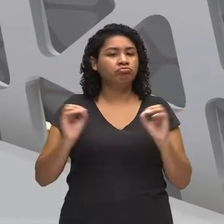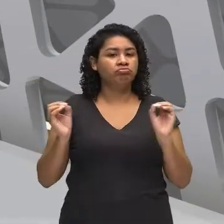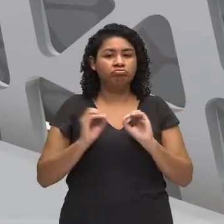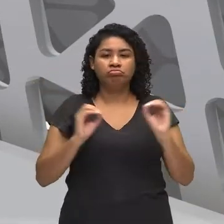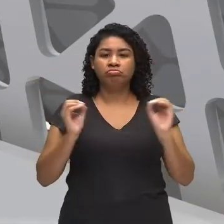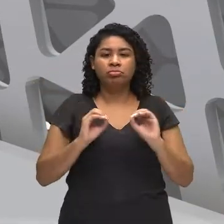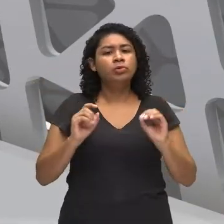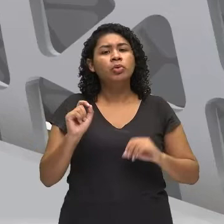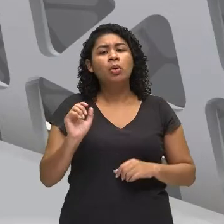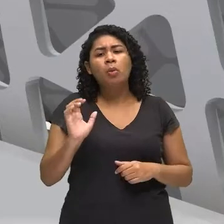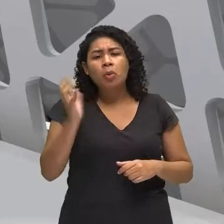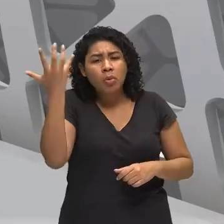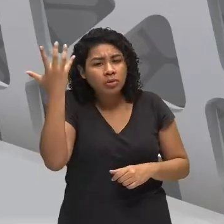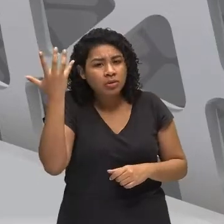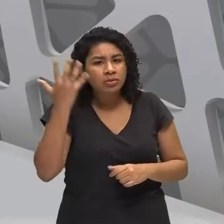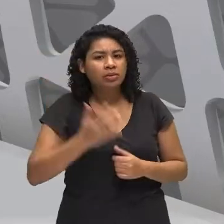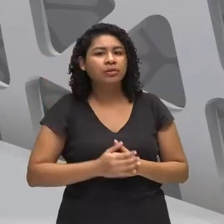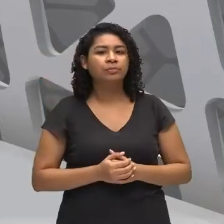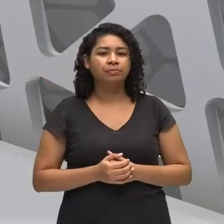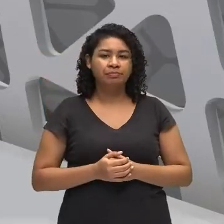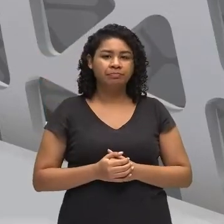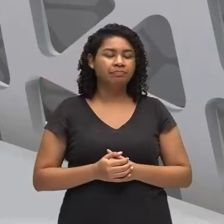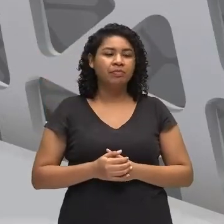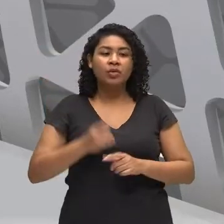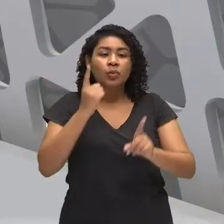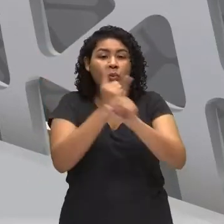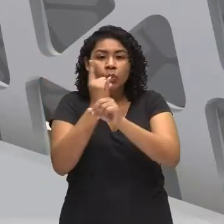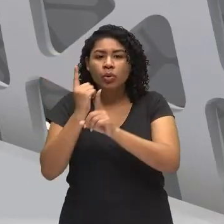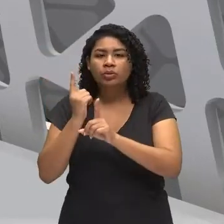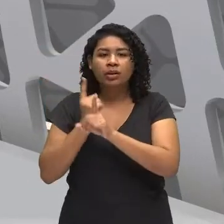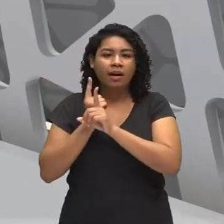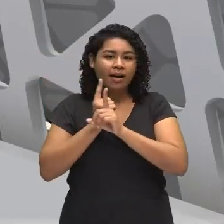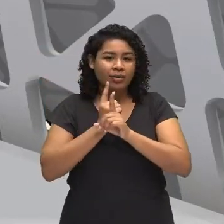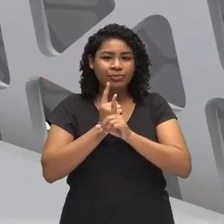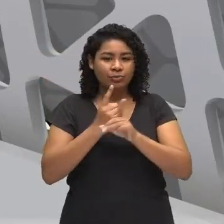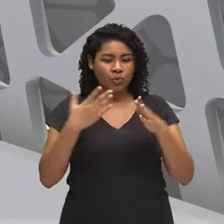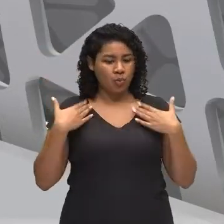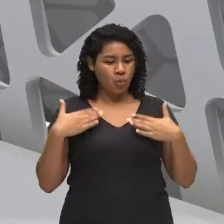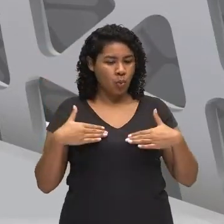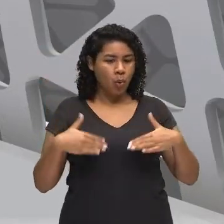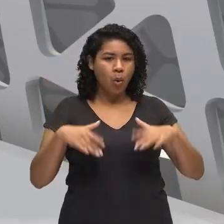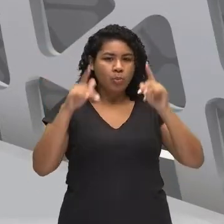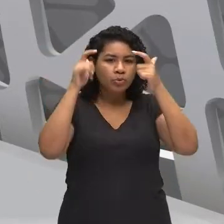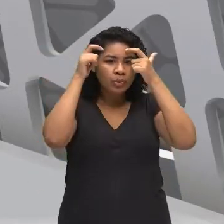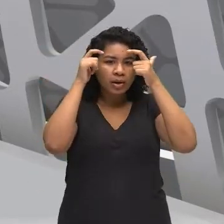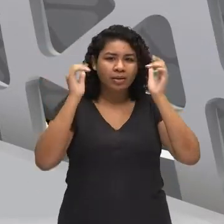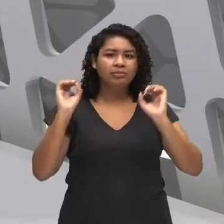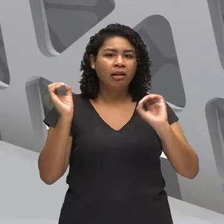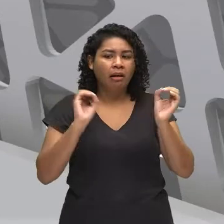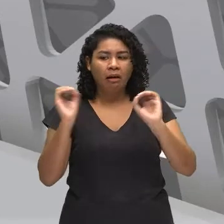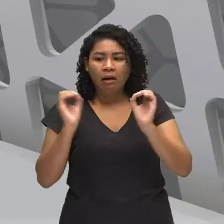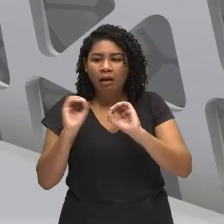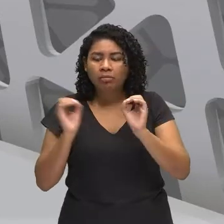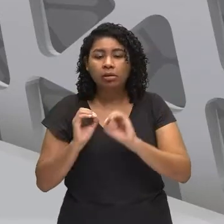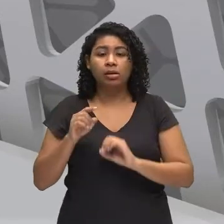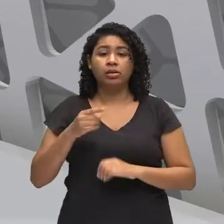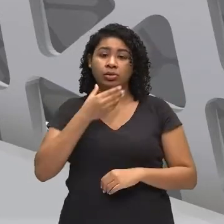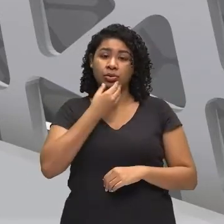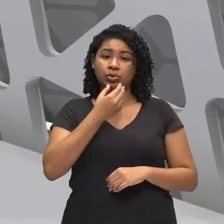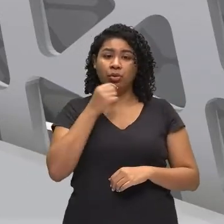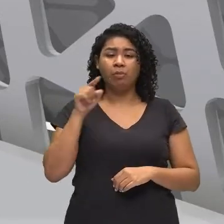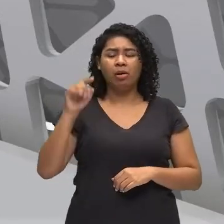que aconteceu? Por não terem encontrado o corpo dele e ele ser muito católico,